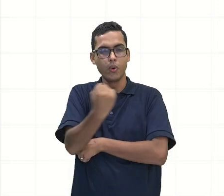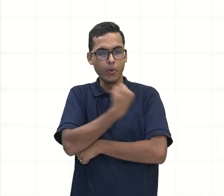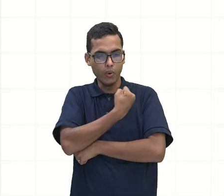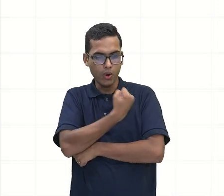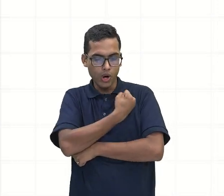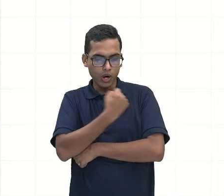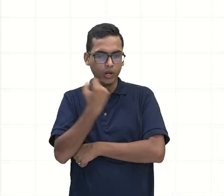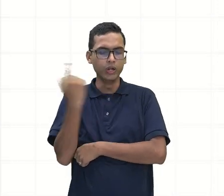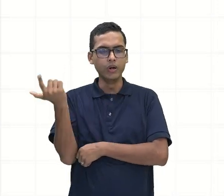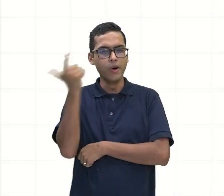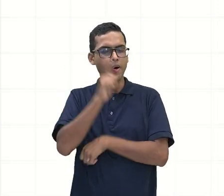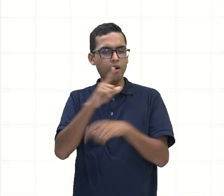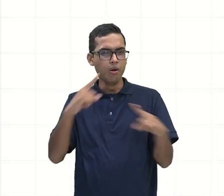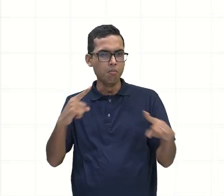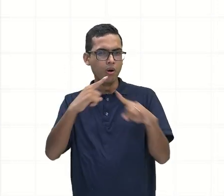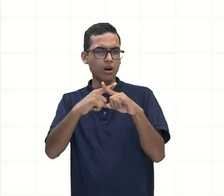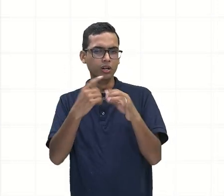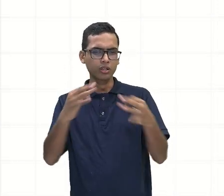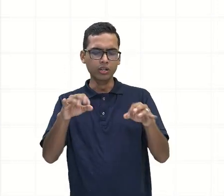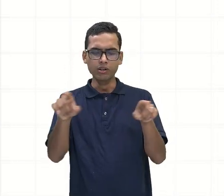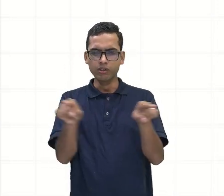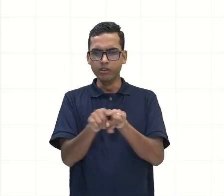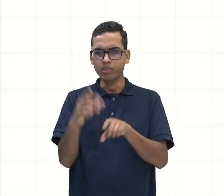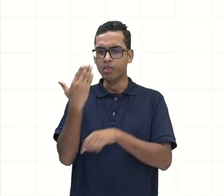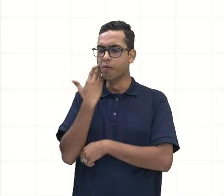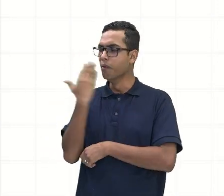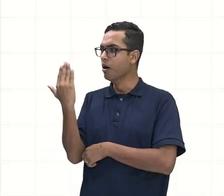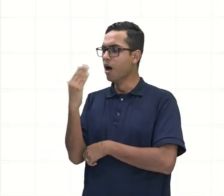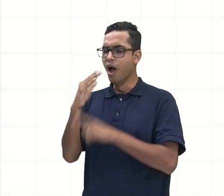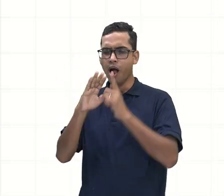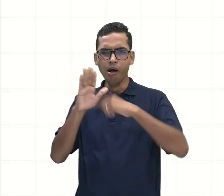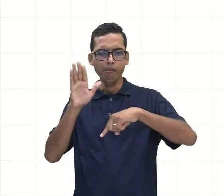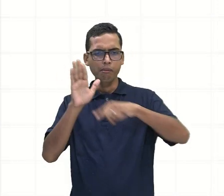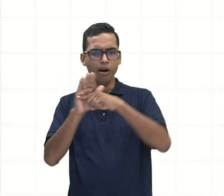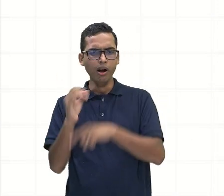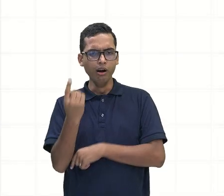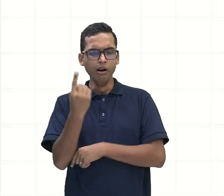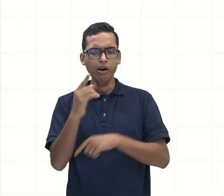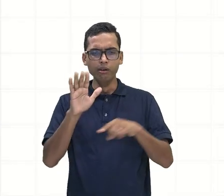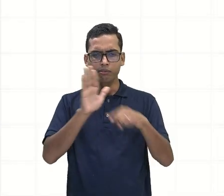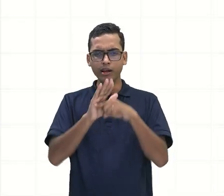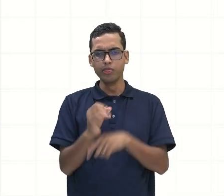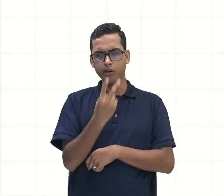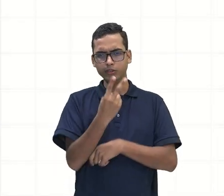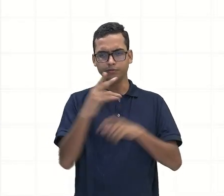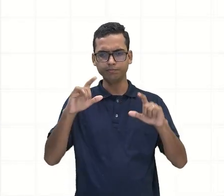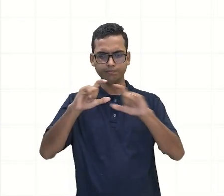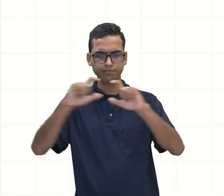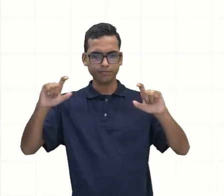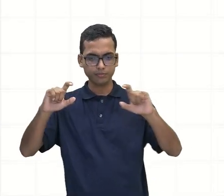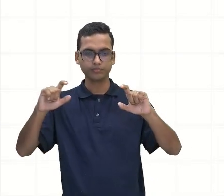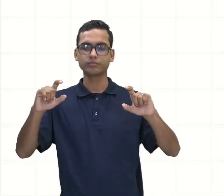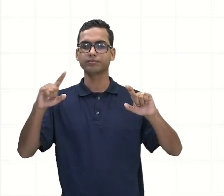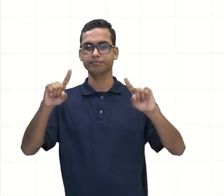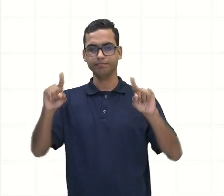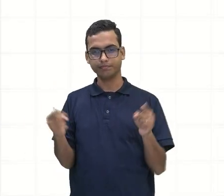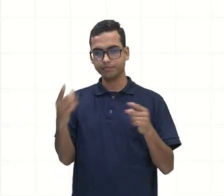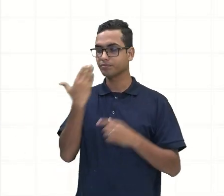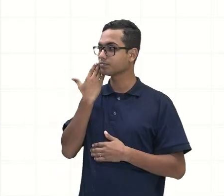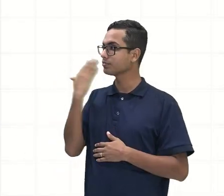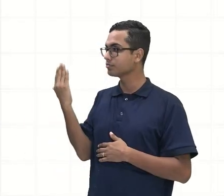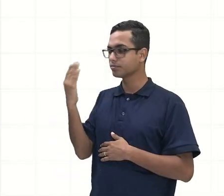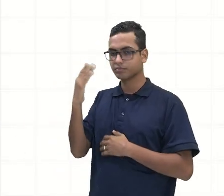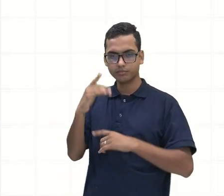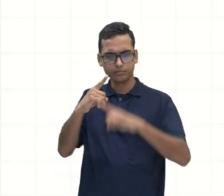que eu vou estar multiplicando. Então, nesse caso, ó, menos 1, menos 2, como não tem sinal de vezes nem de